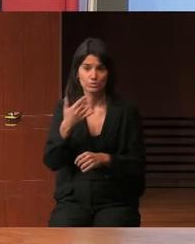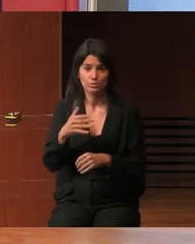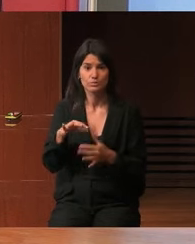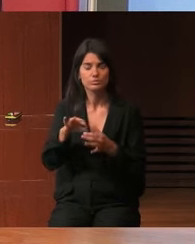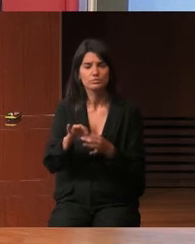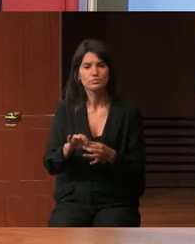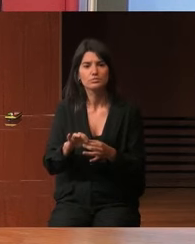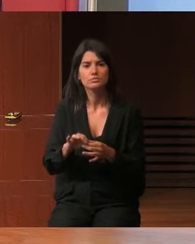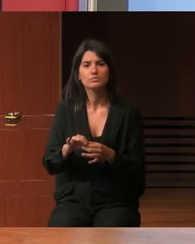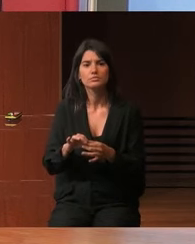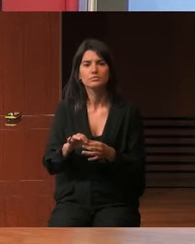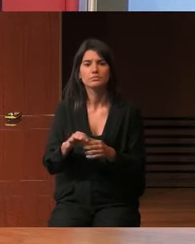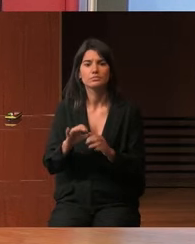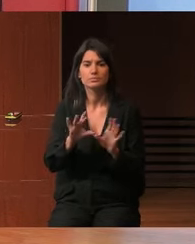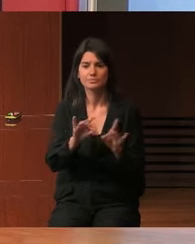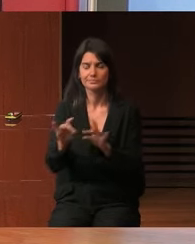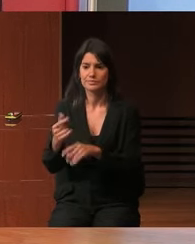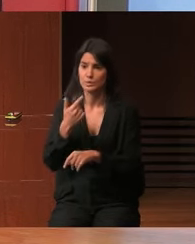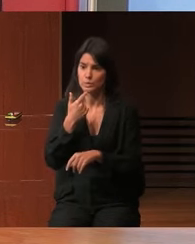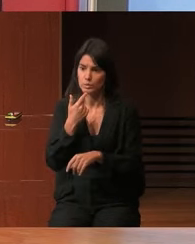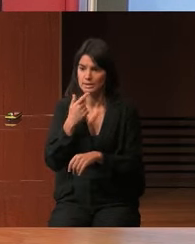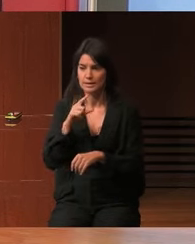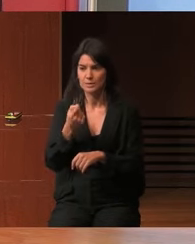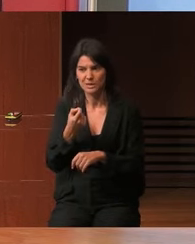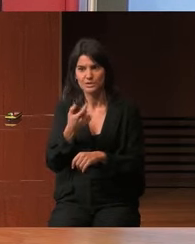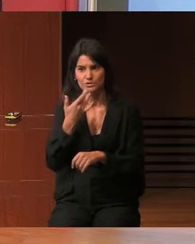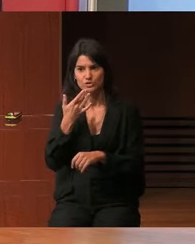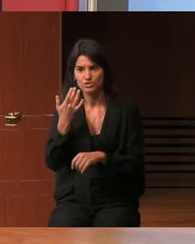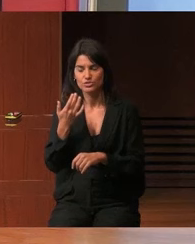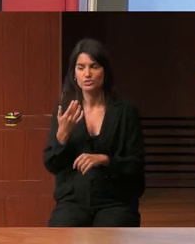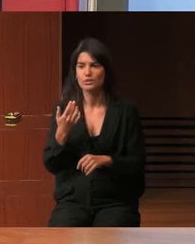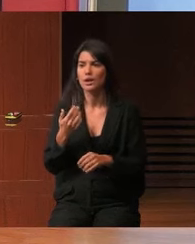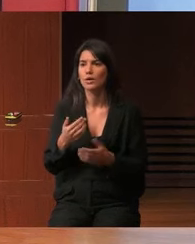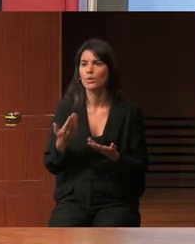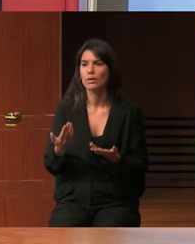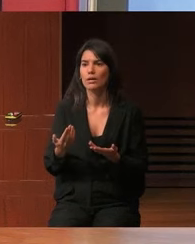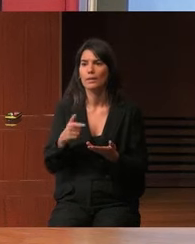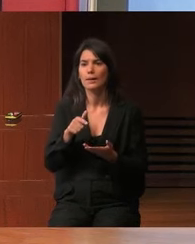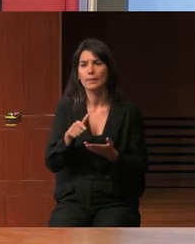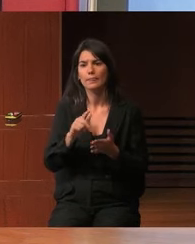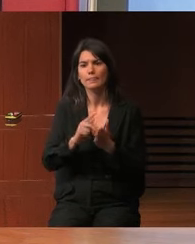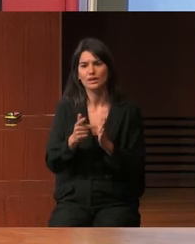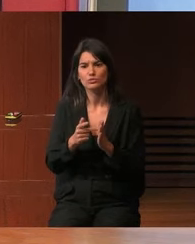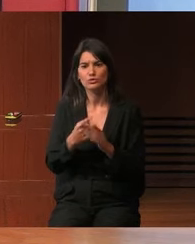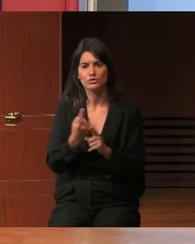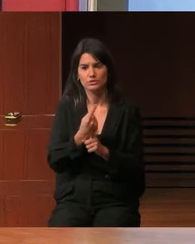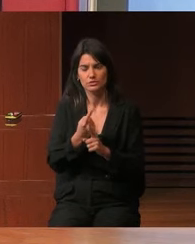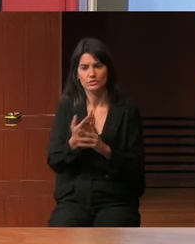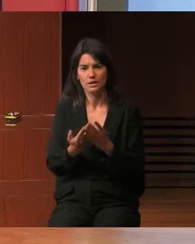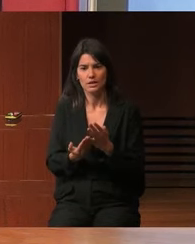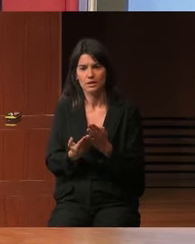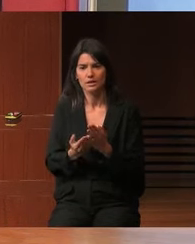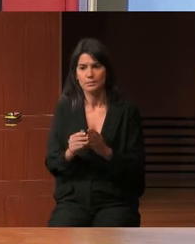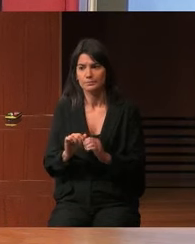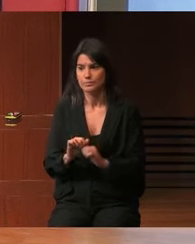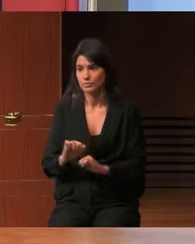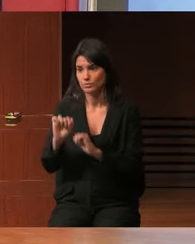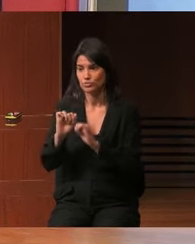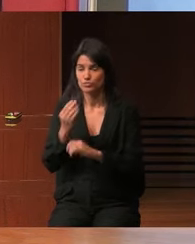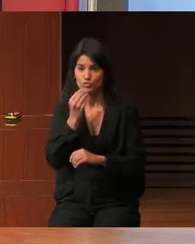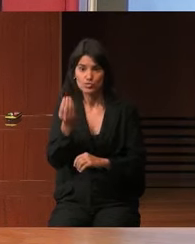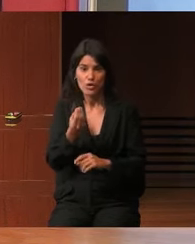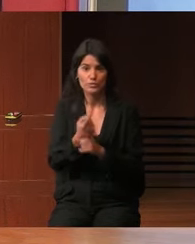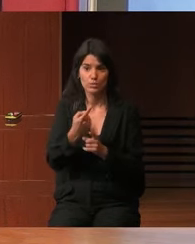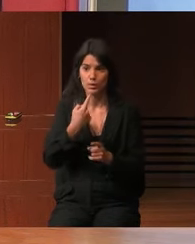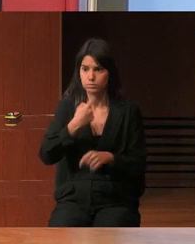ao uso excessivo e, por vezes, até abusivo destas mesmas tecnologias por parte dos jovens que passam